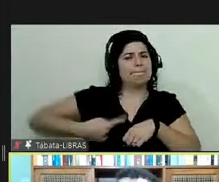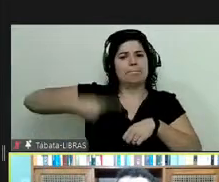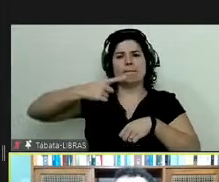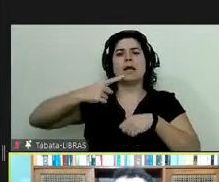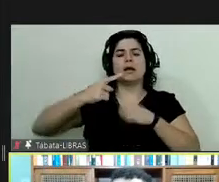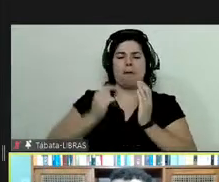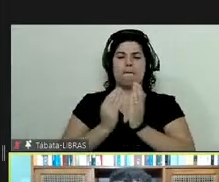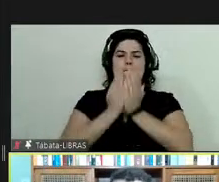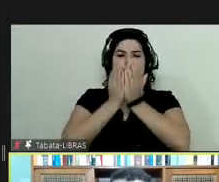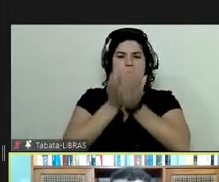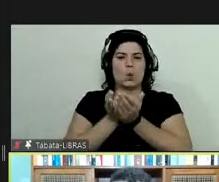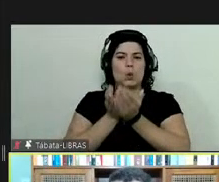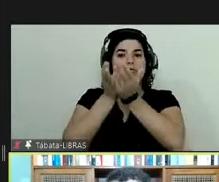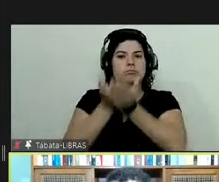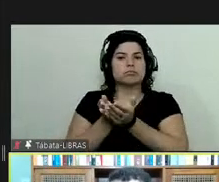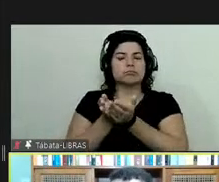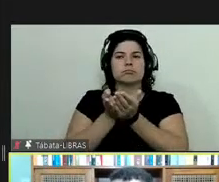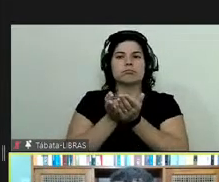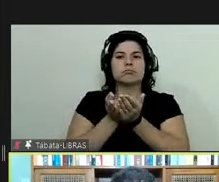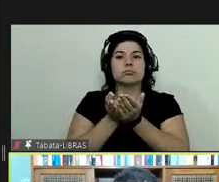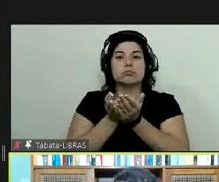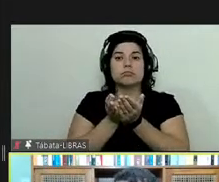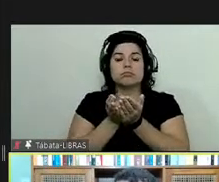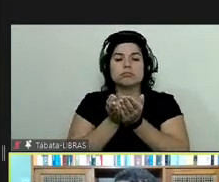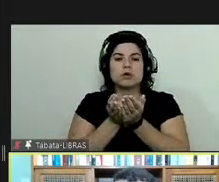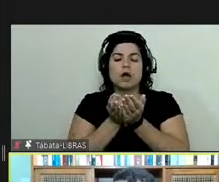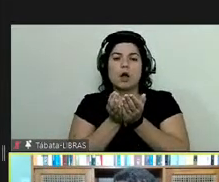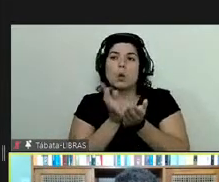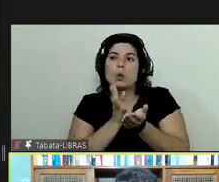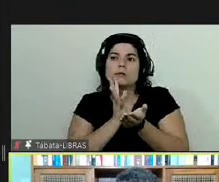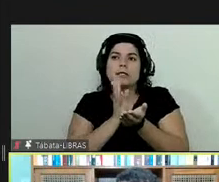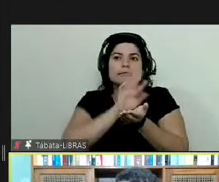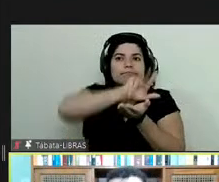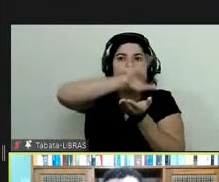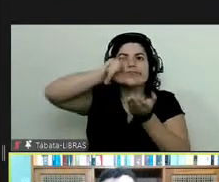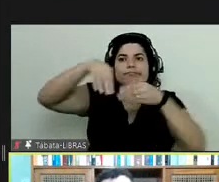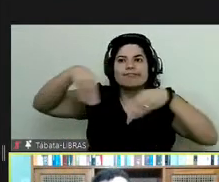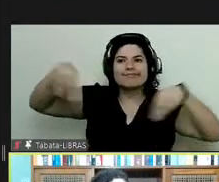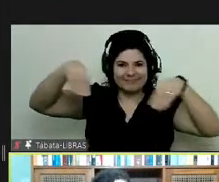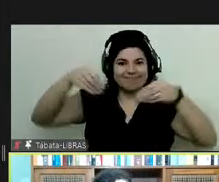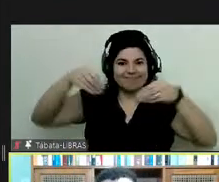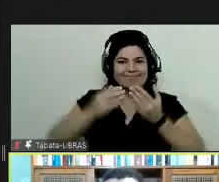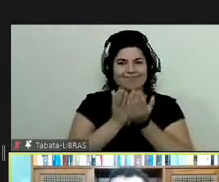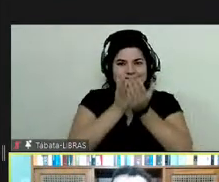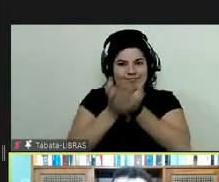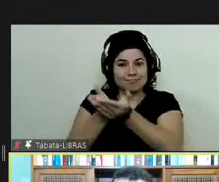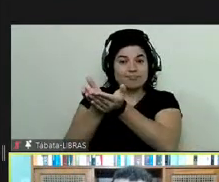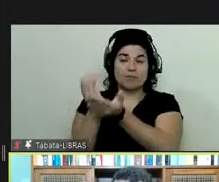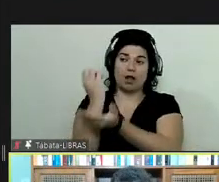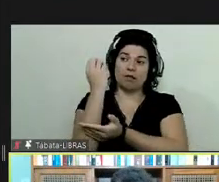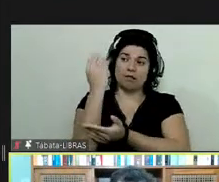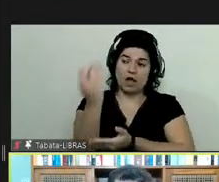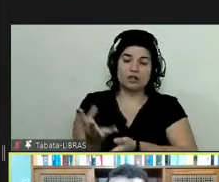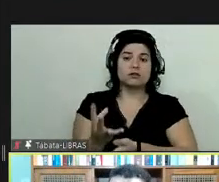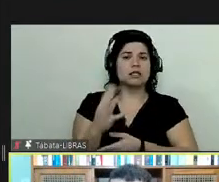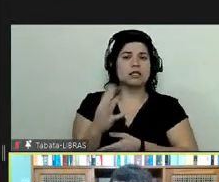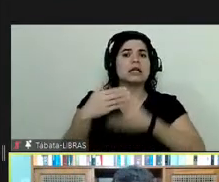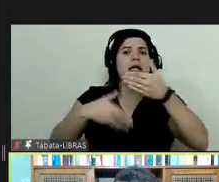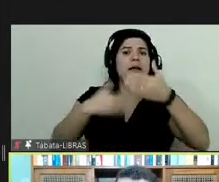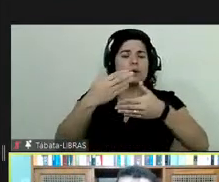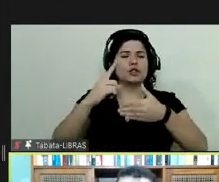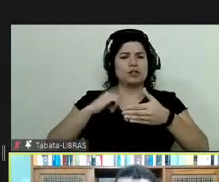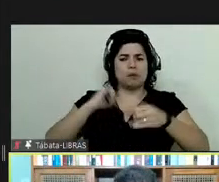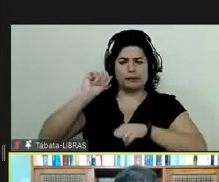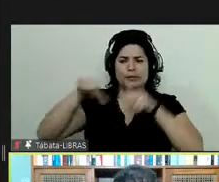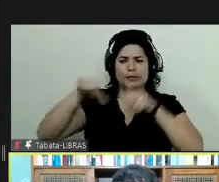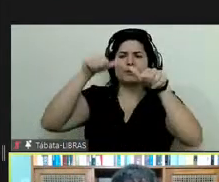aos Mares aí na época do que era dos descobrimentos lá no século 16 basicamente e posteriormente quem passou por esse processo a partir